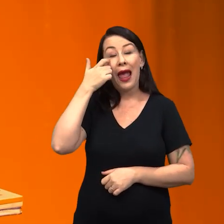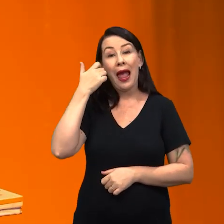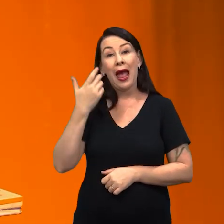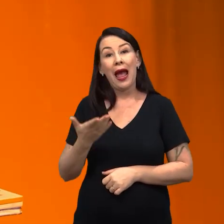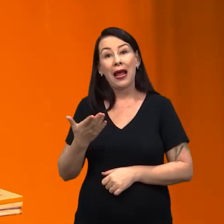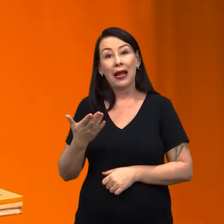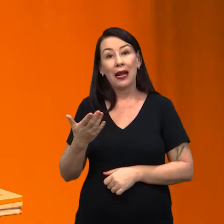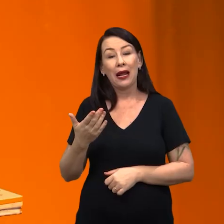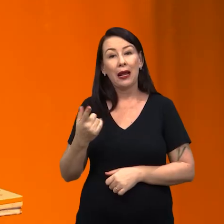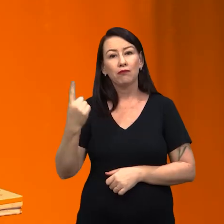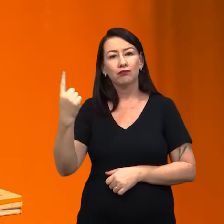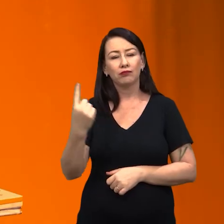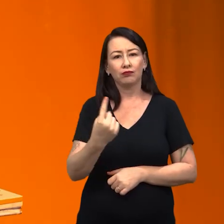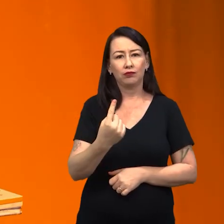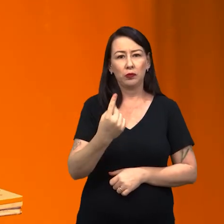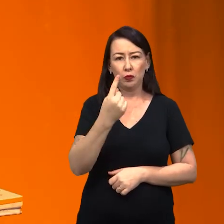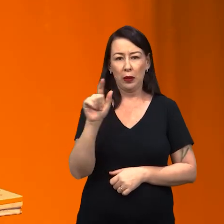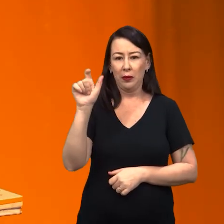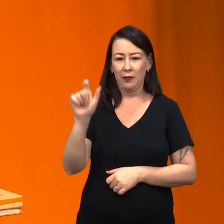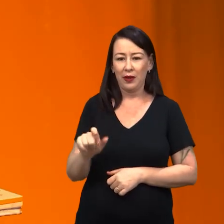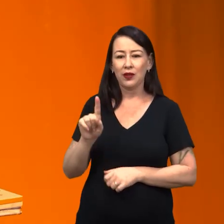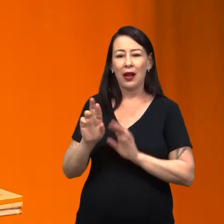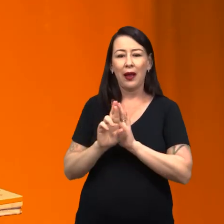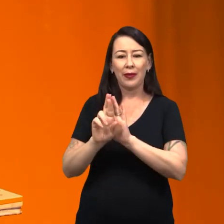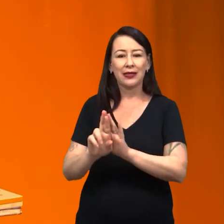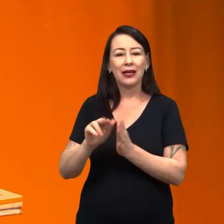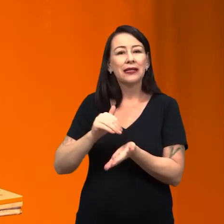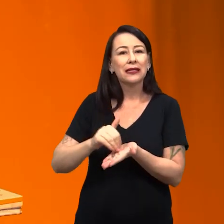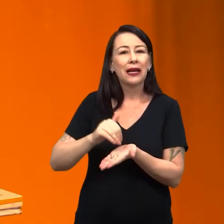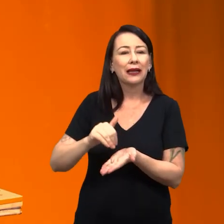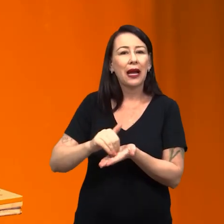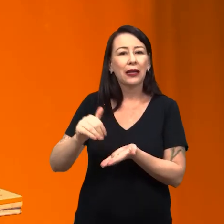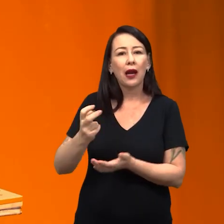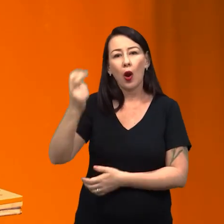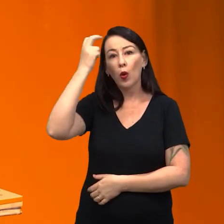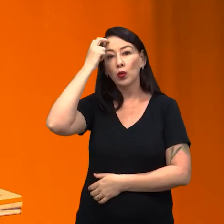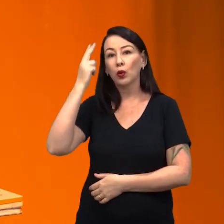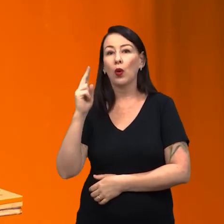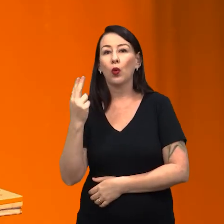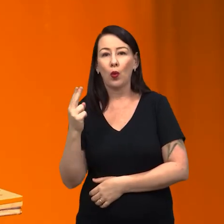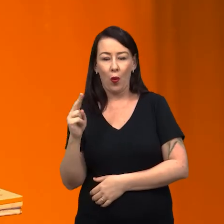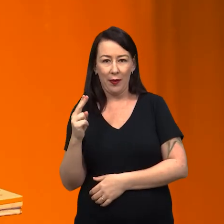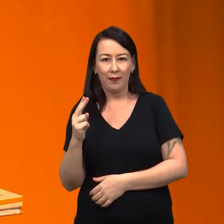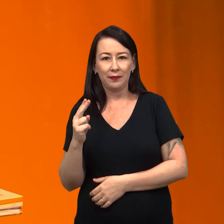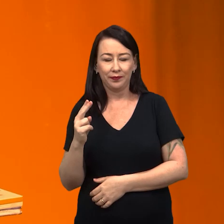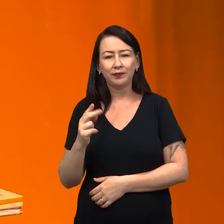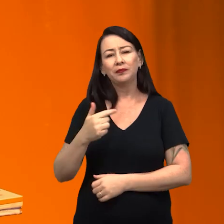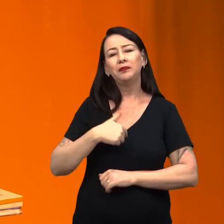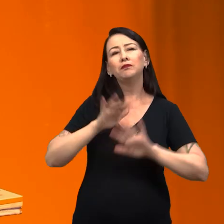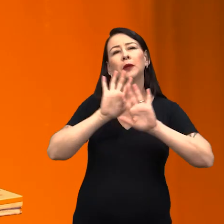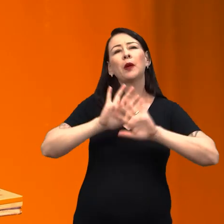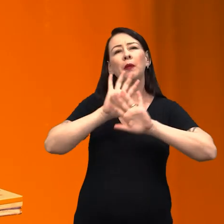entra um representante da Secretaria de Cultura do Uruguai. E quando terminou a minha